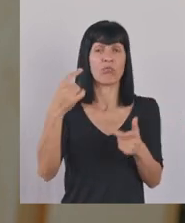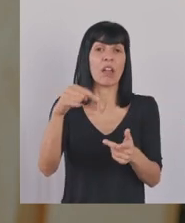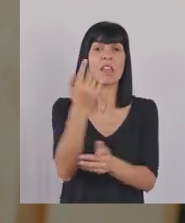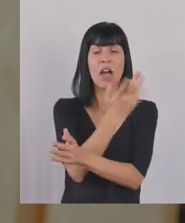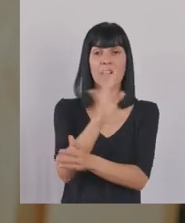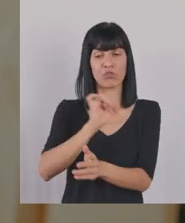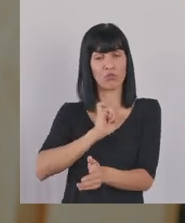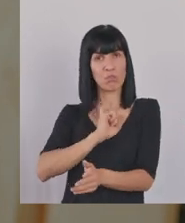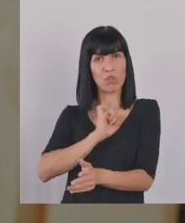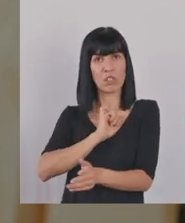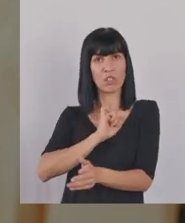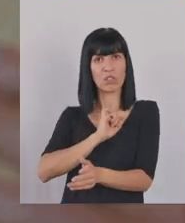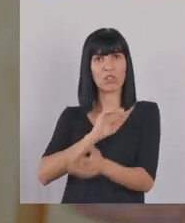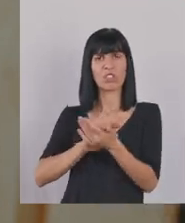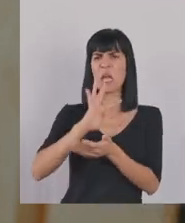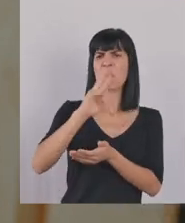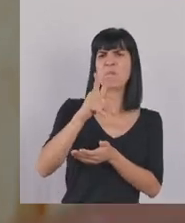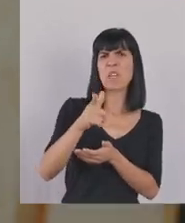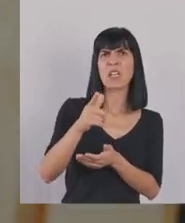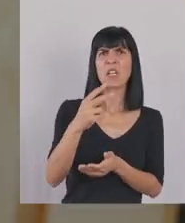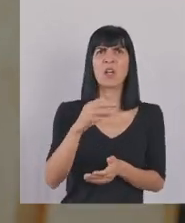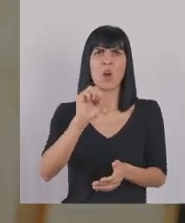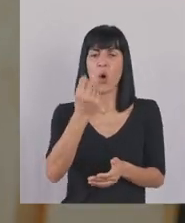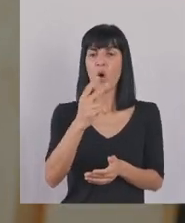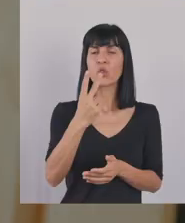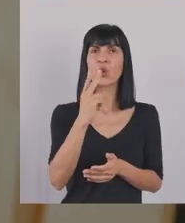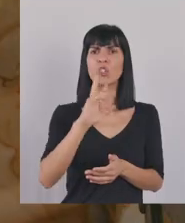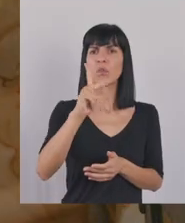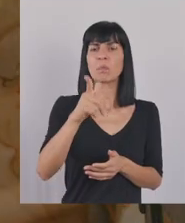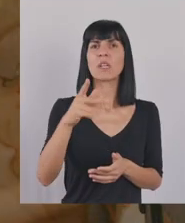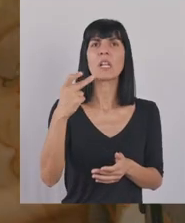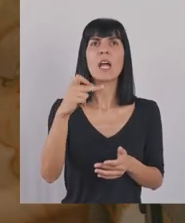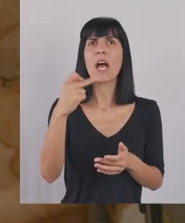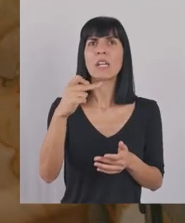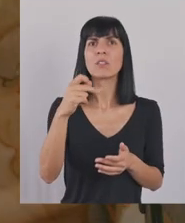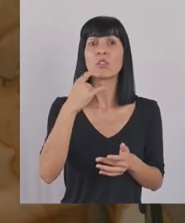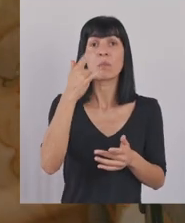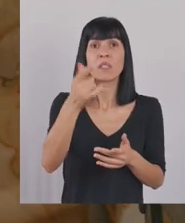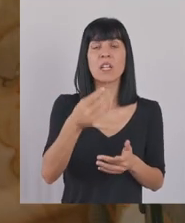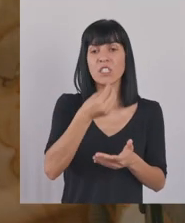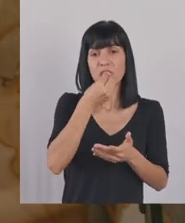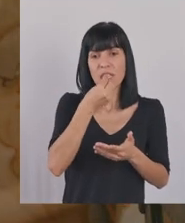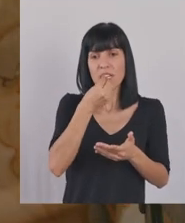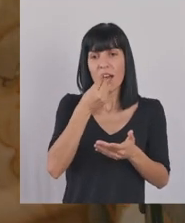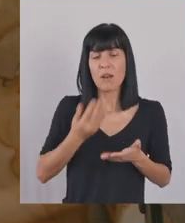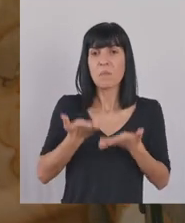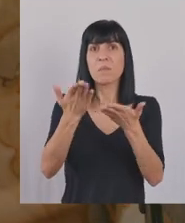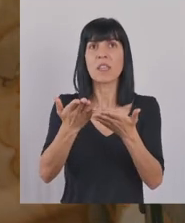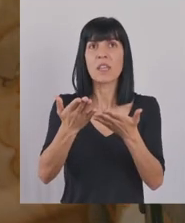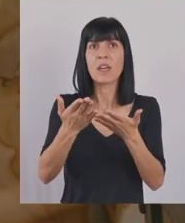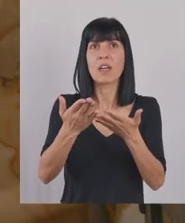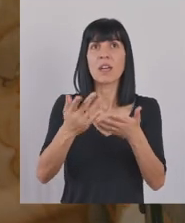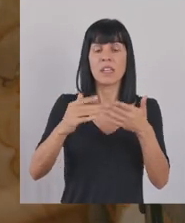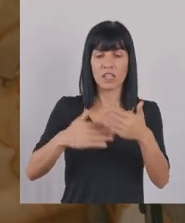Eu tenho oliveiras que já têm mais de 1000 anos ou 2000 e não sei quantas gerações elas já alimentaram.